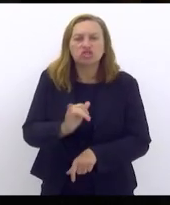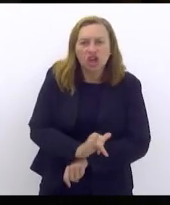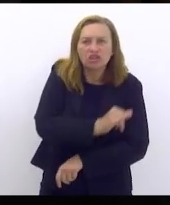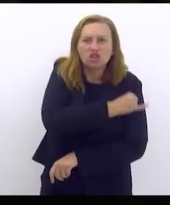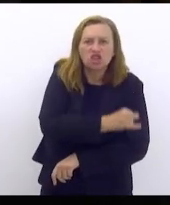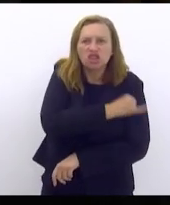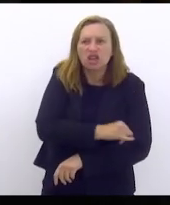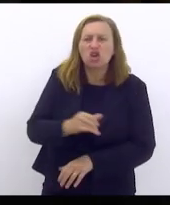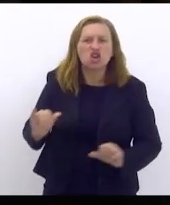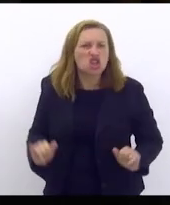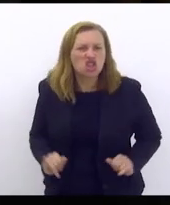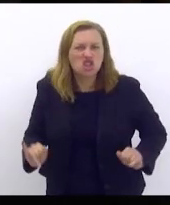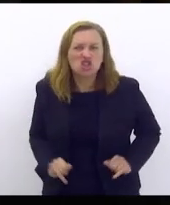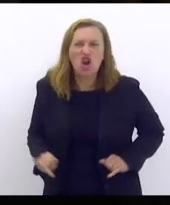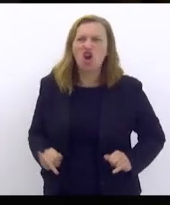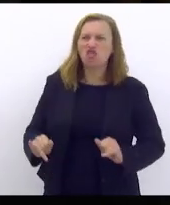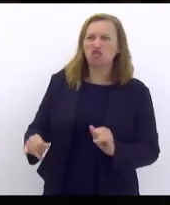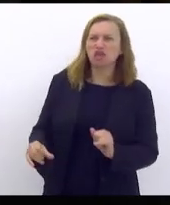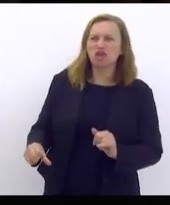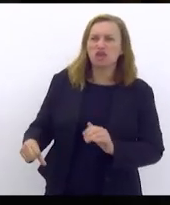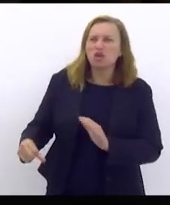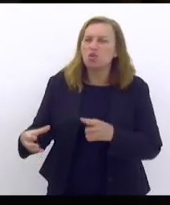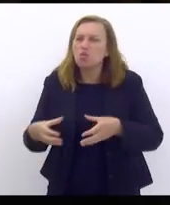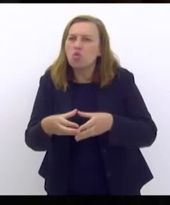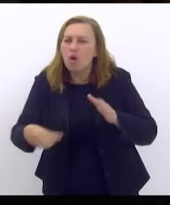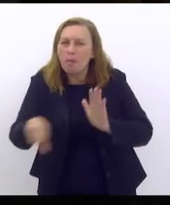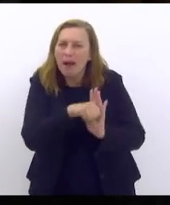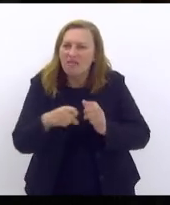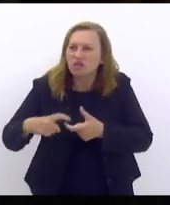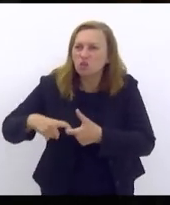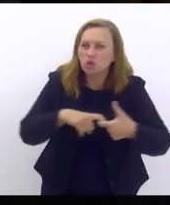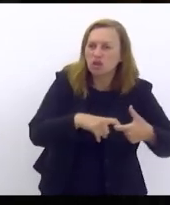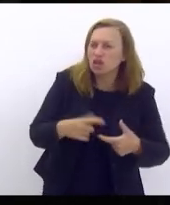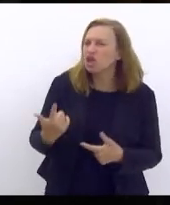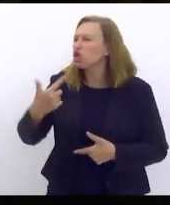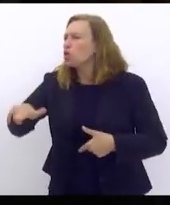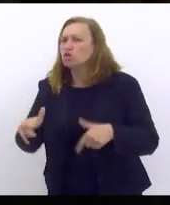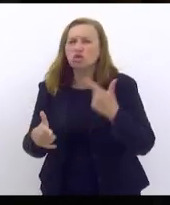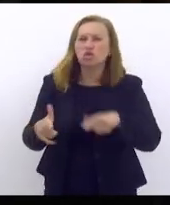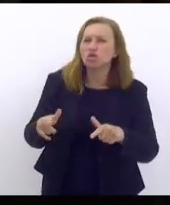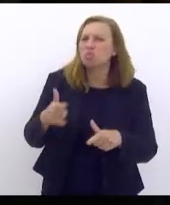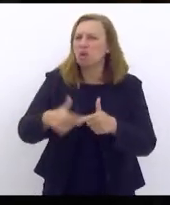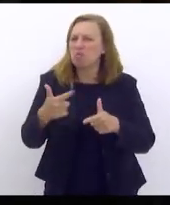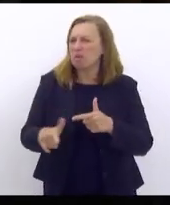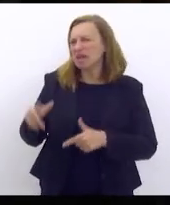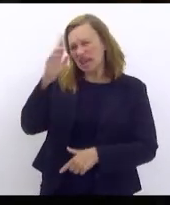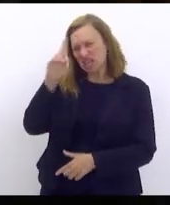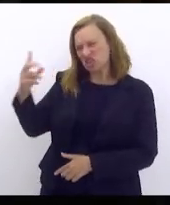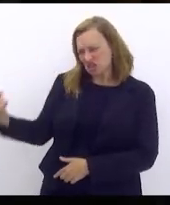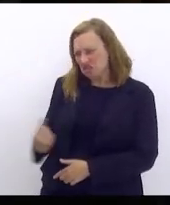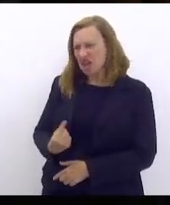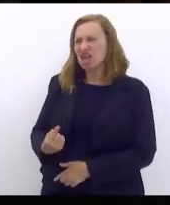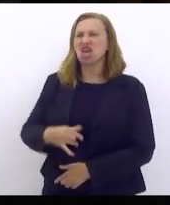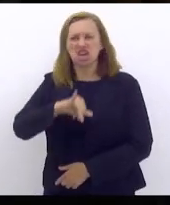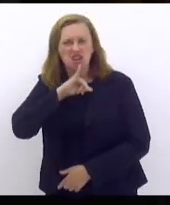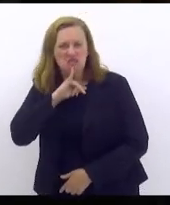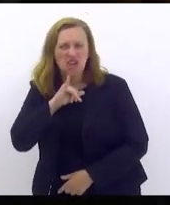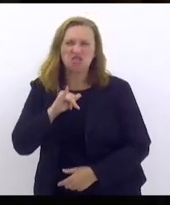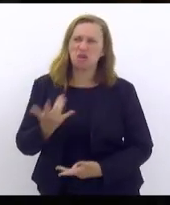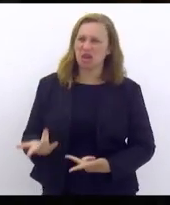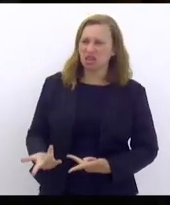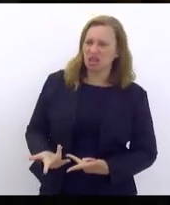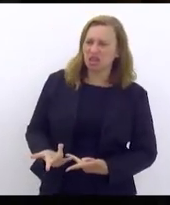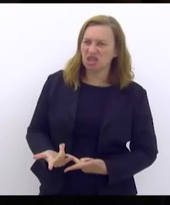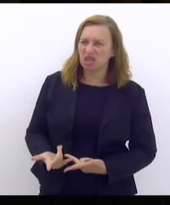que tanto sofrem com a máfia do reboque, que tanto sofrem com outras mazelas, e a senhora vem, infelizmente, sapatear